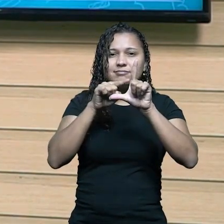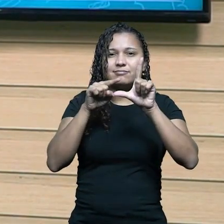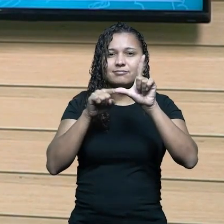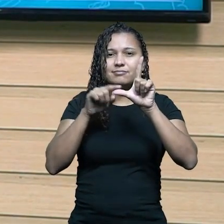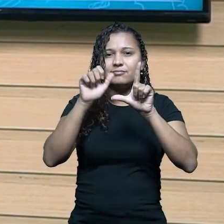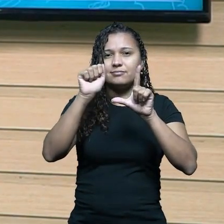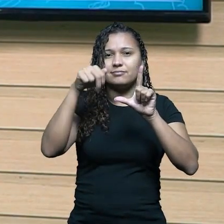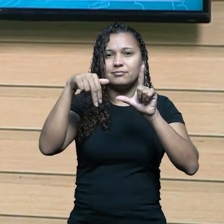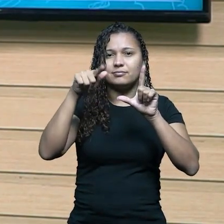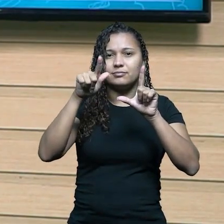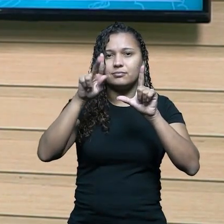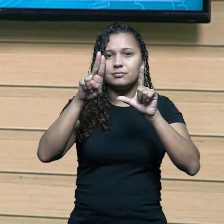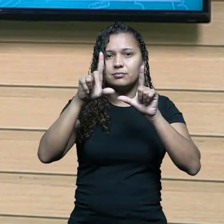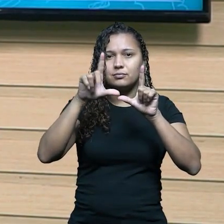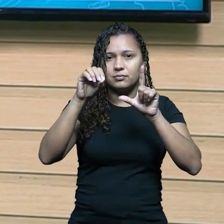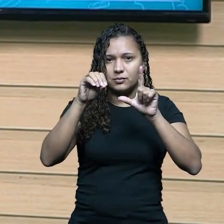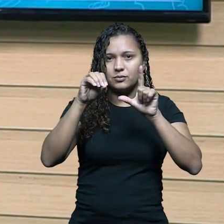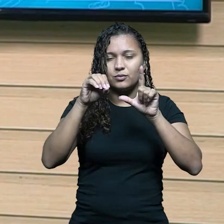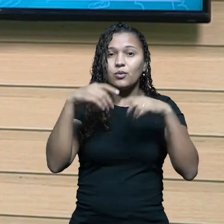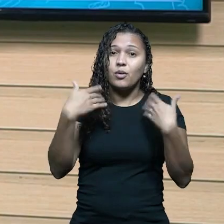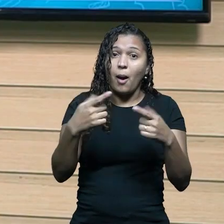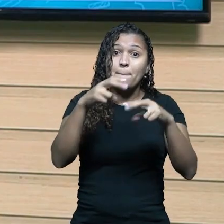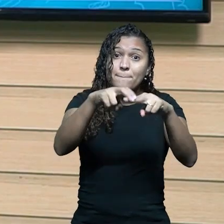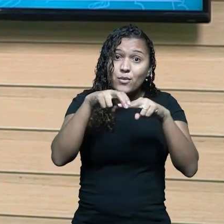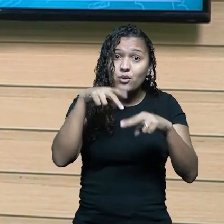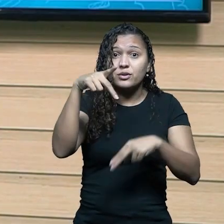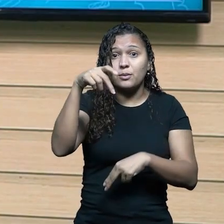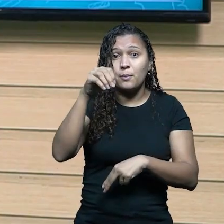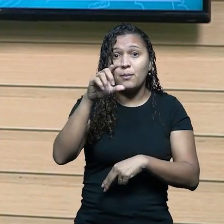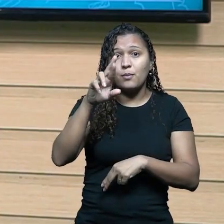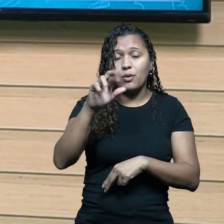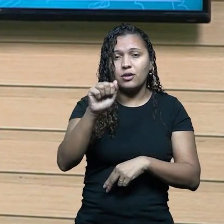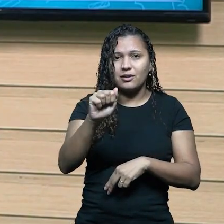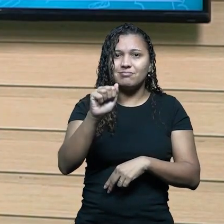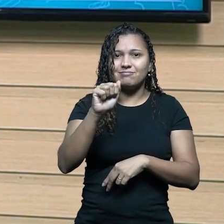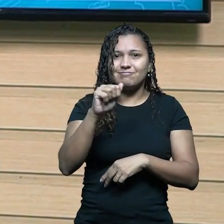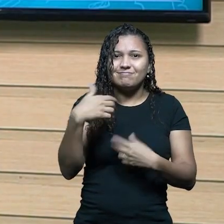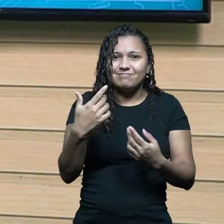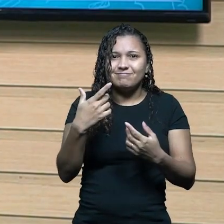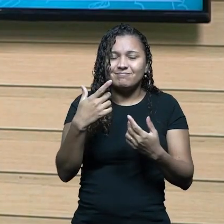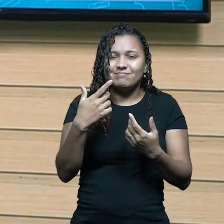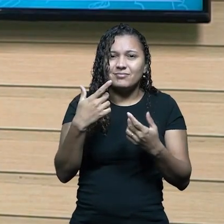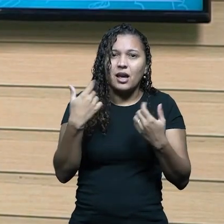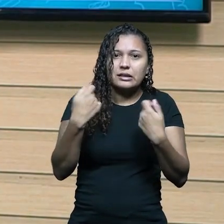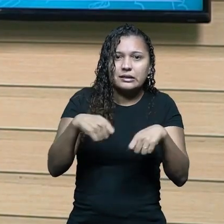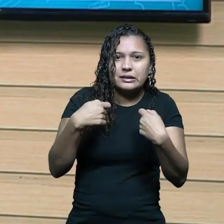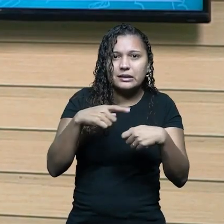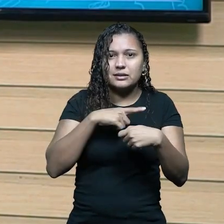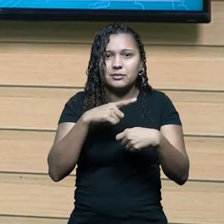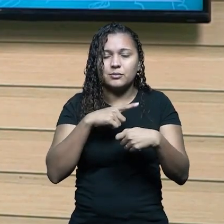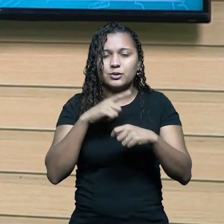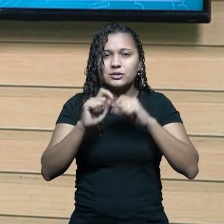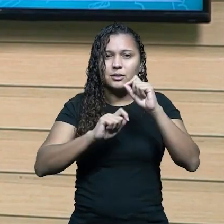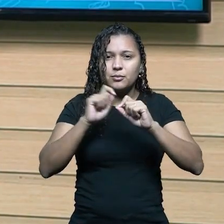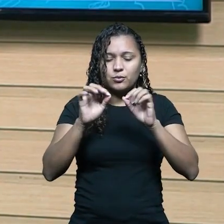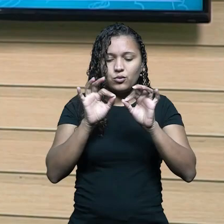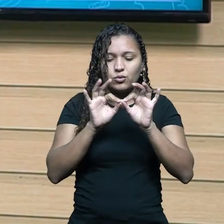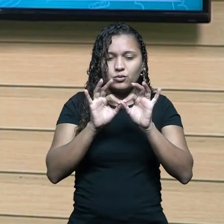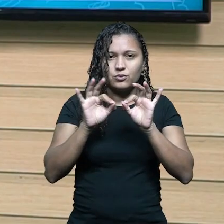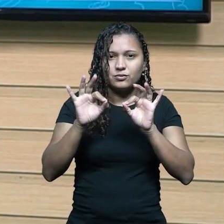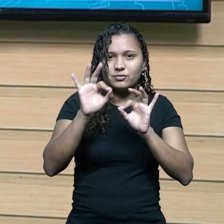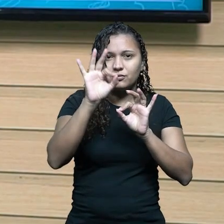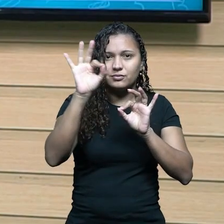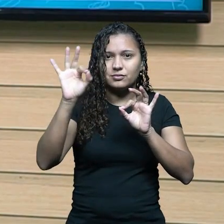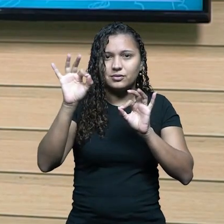isso o nome polar, porque ele vai ter com relação à abertura em relação à linha